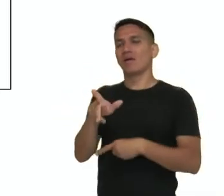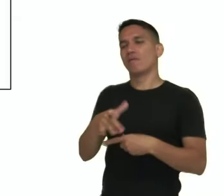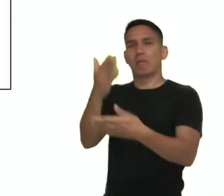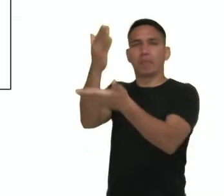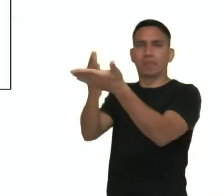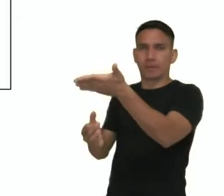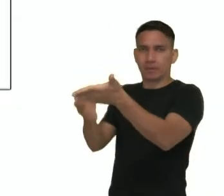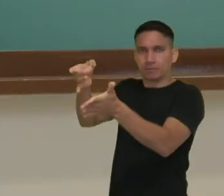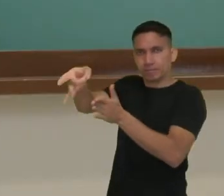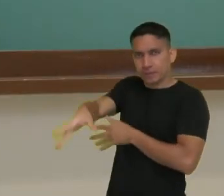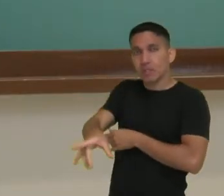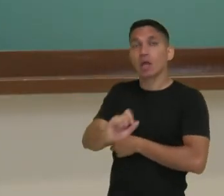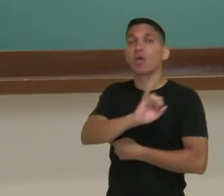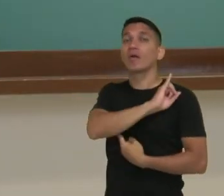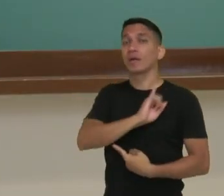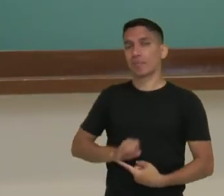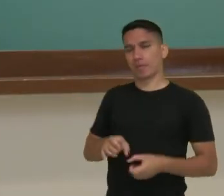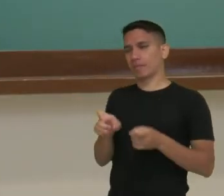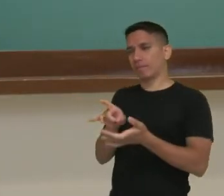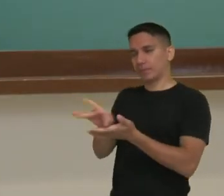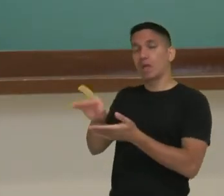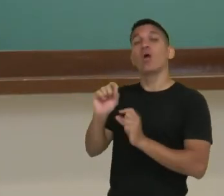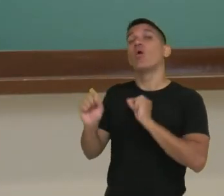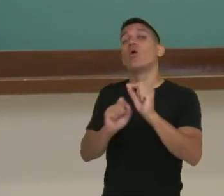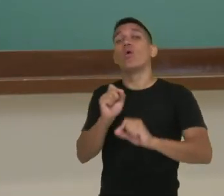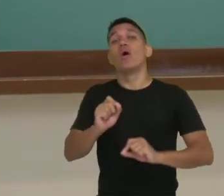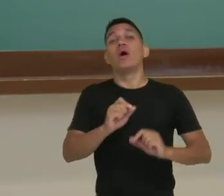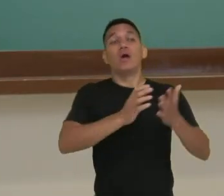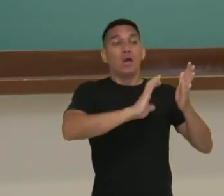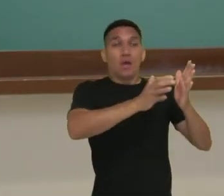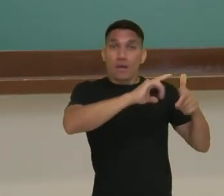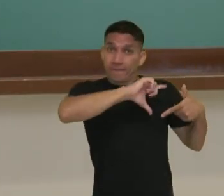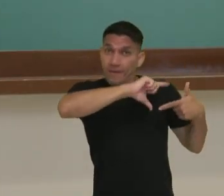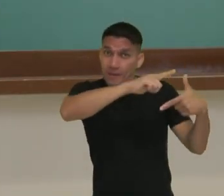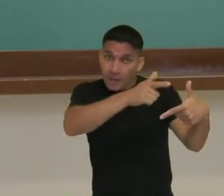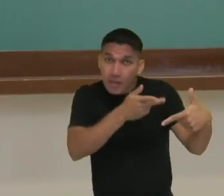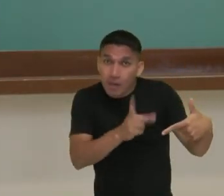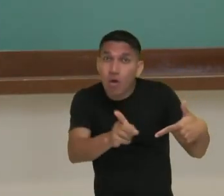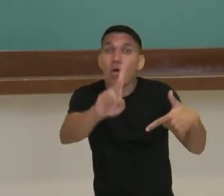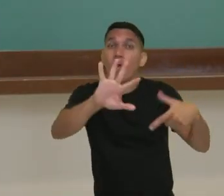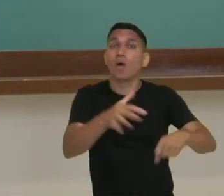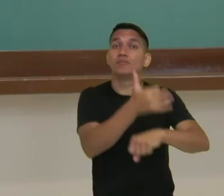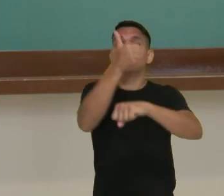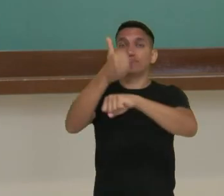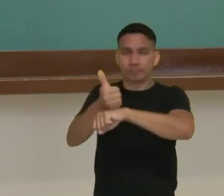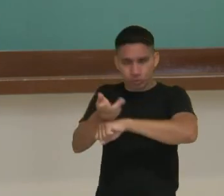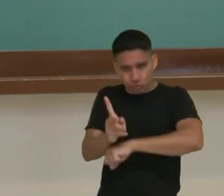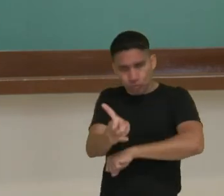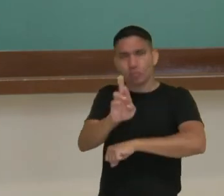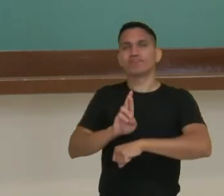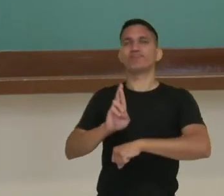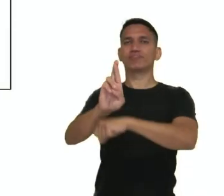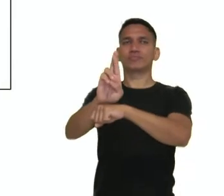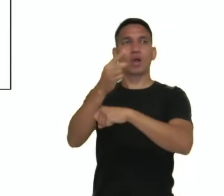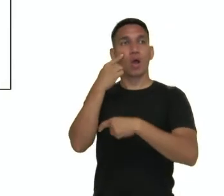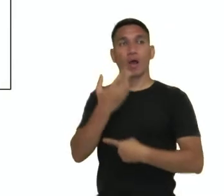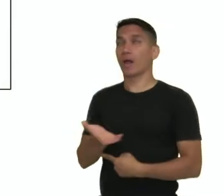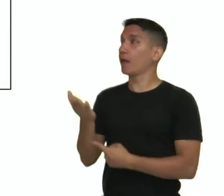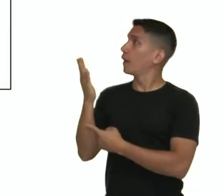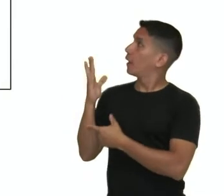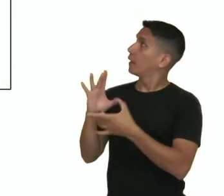pelo Império, né, e os conservadores vão se manter no poder. Aqui a gente tem uma imagem dos liberais